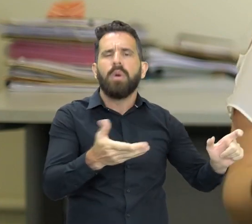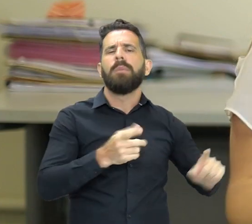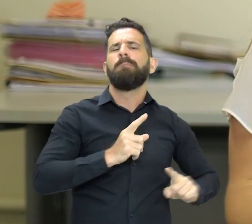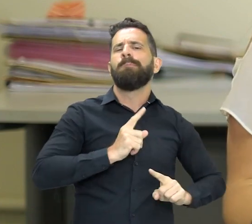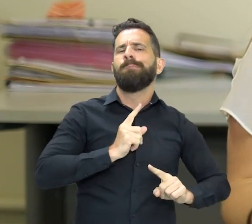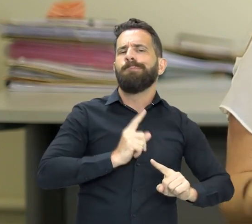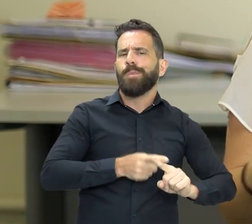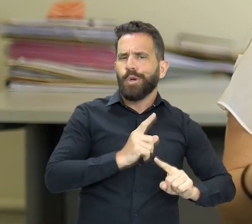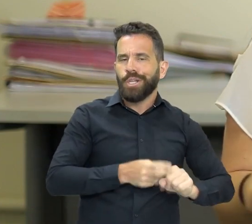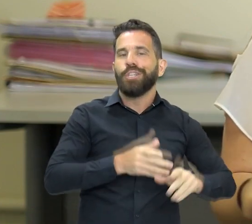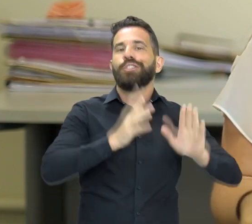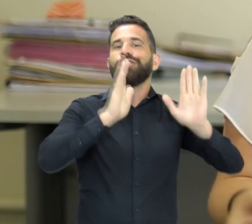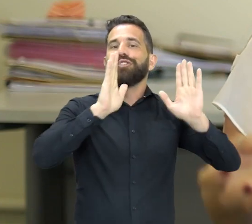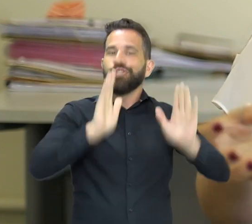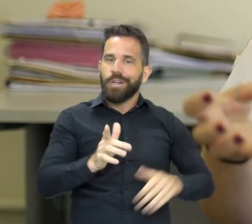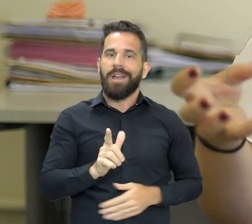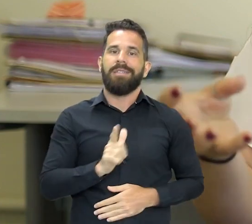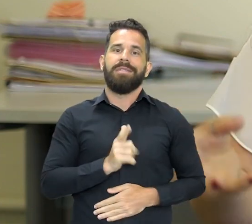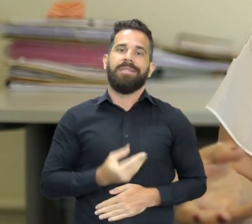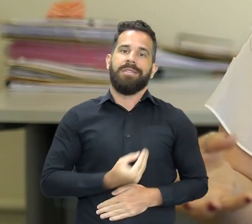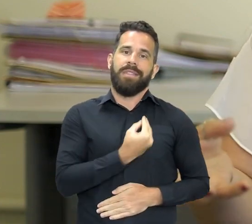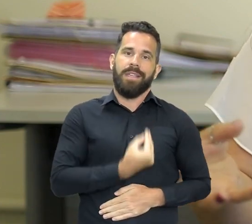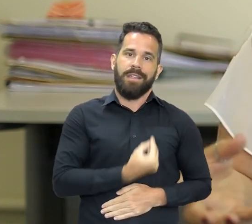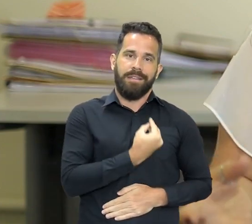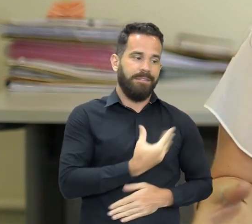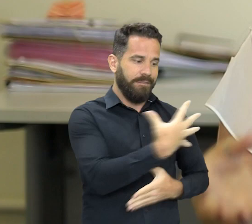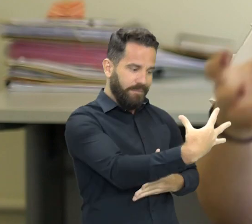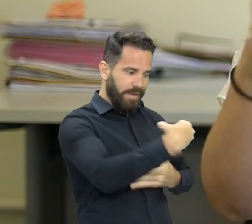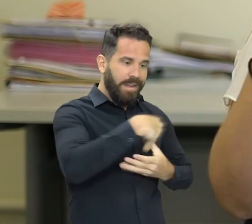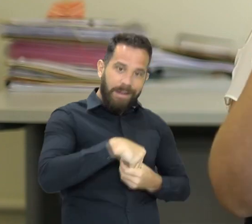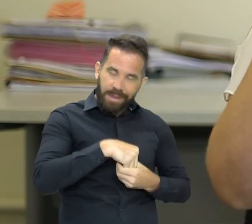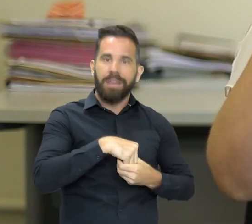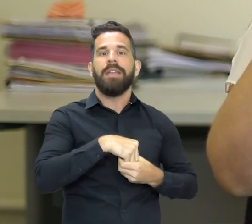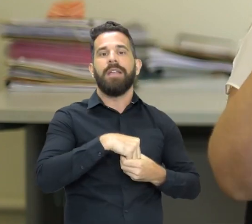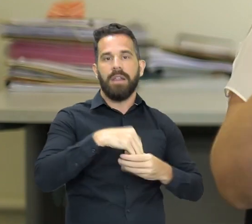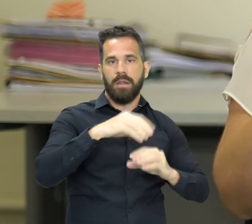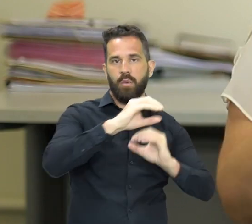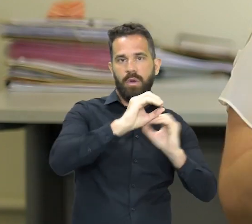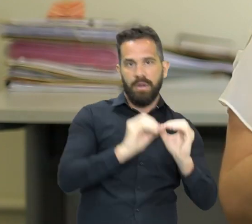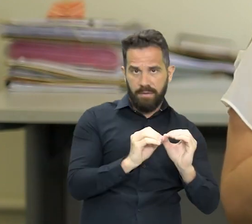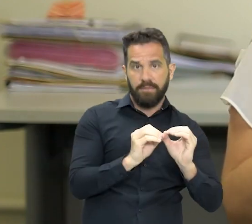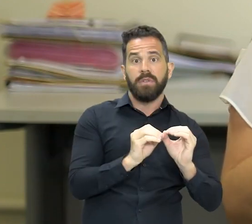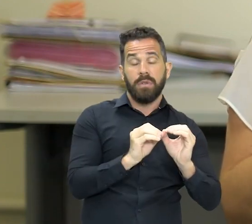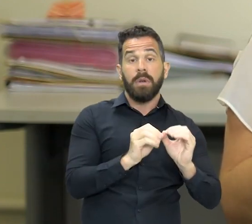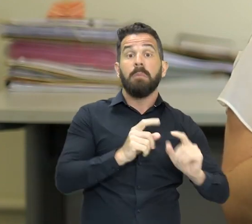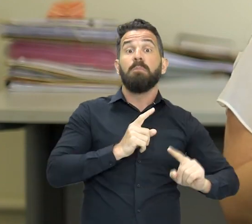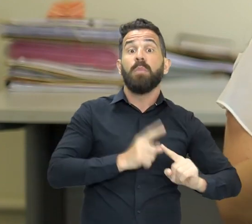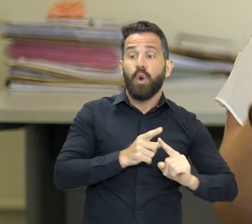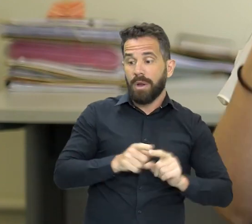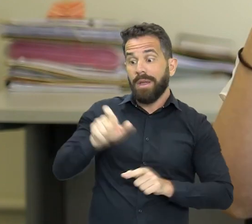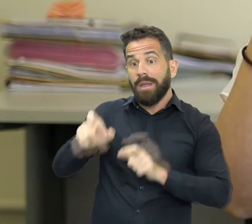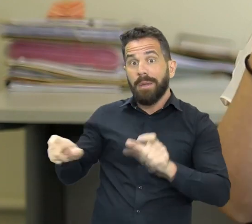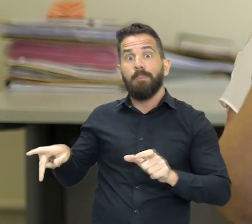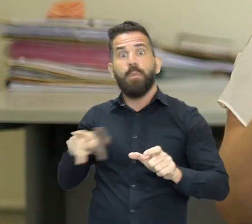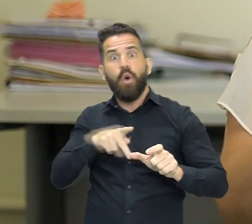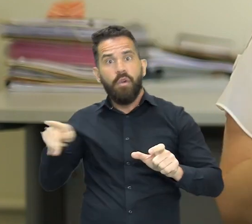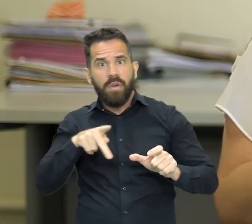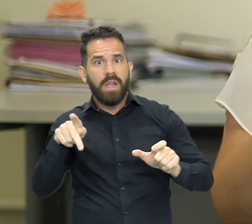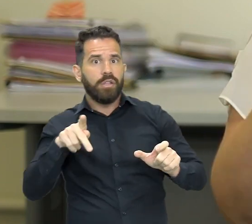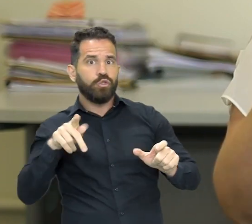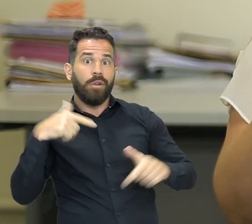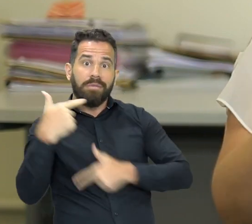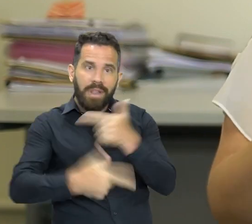vislumbrar esse público justamente porque são públicos que já estão atuando aqui dentro da universidade. Então,